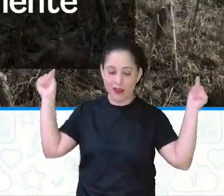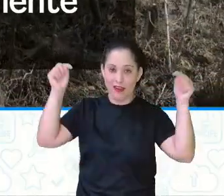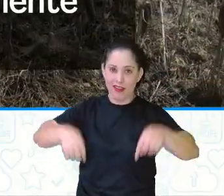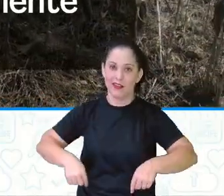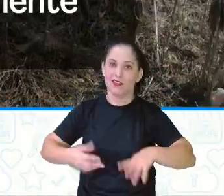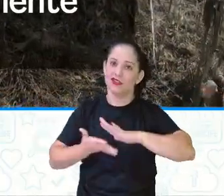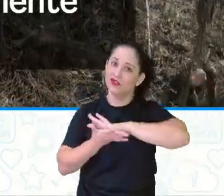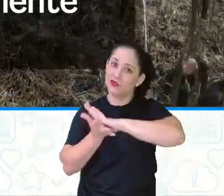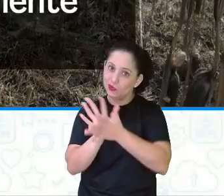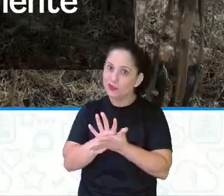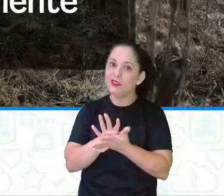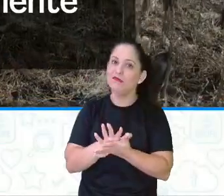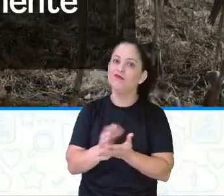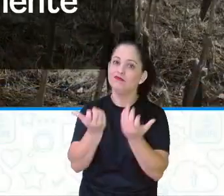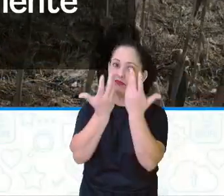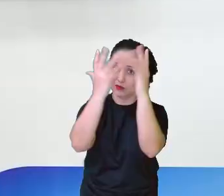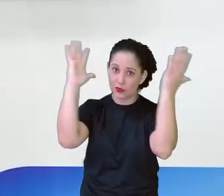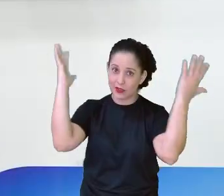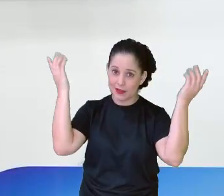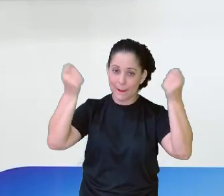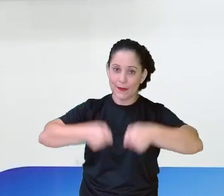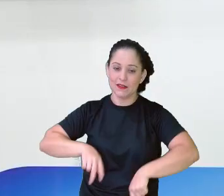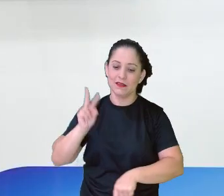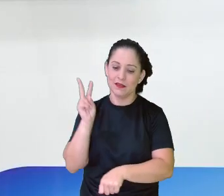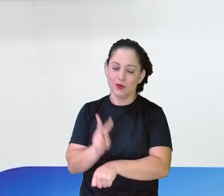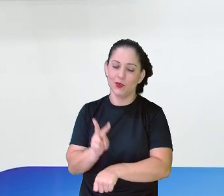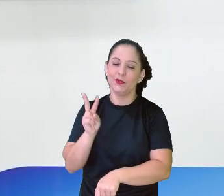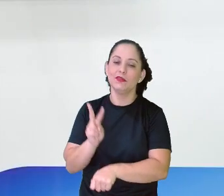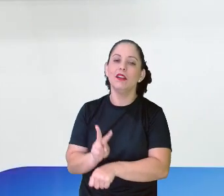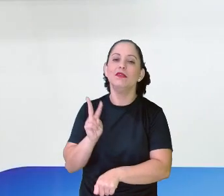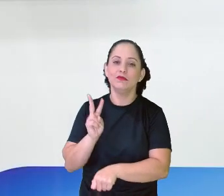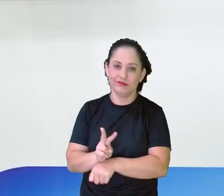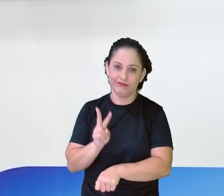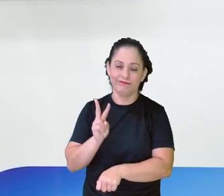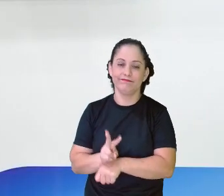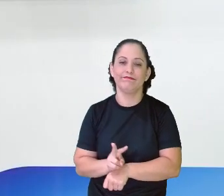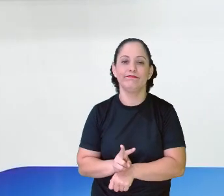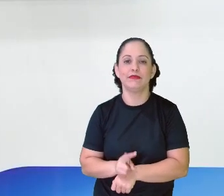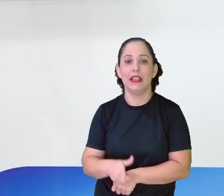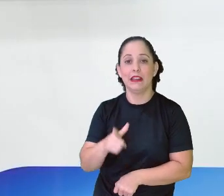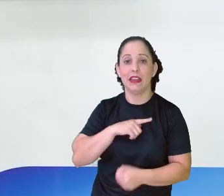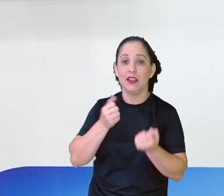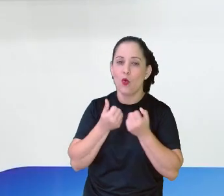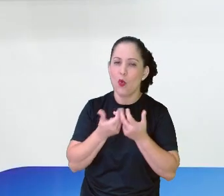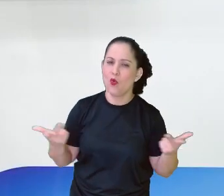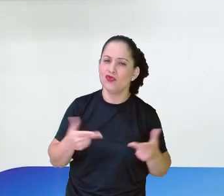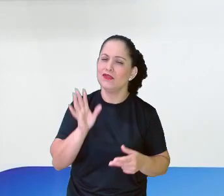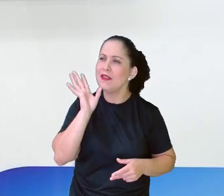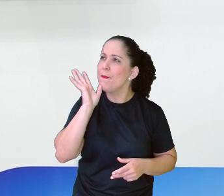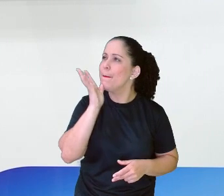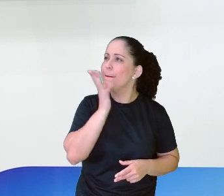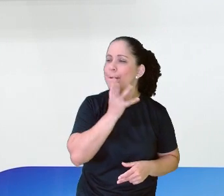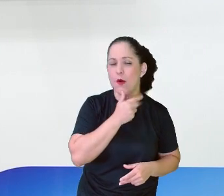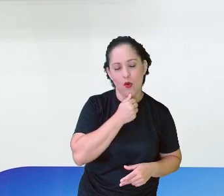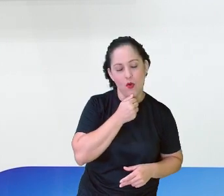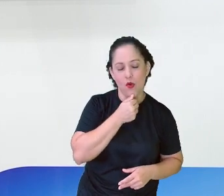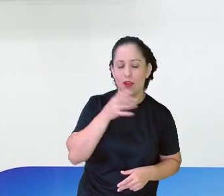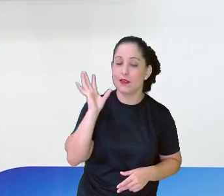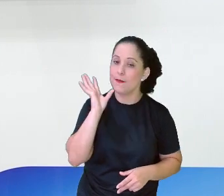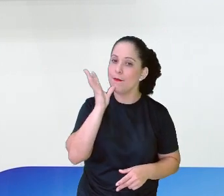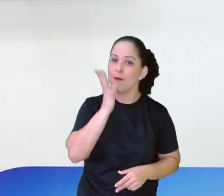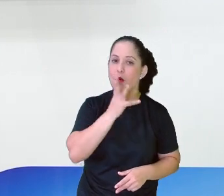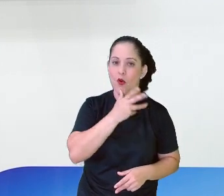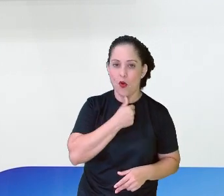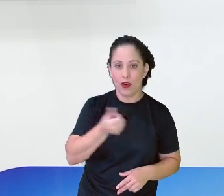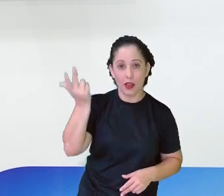à natureza. E a gente tem que tomar cuidado com o que a gente faz na natureza, porque tem algumas coisas que demoram muito para se